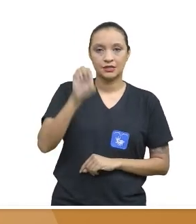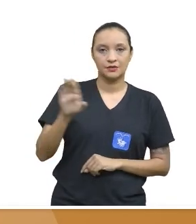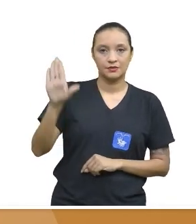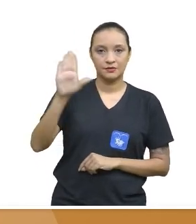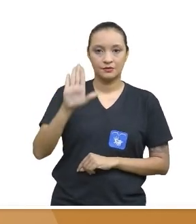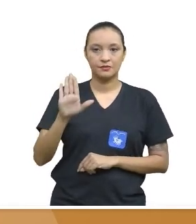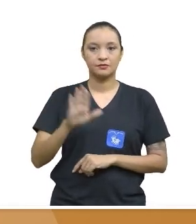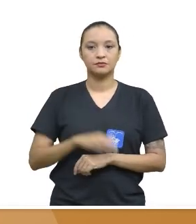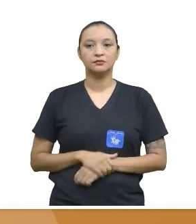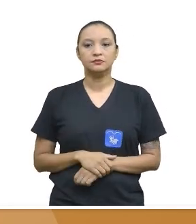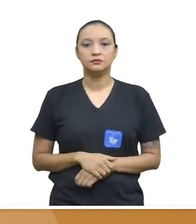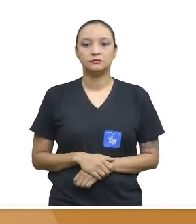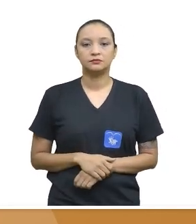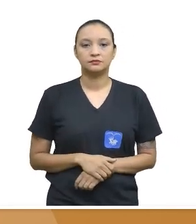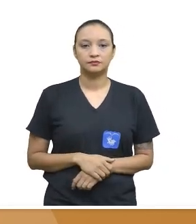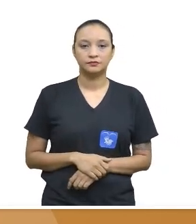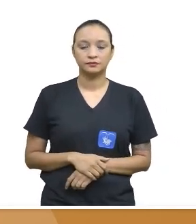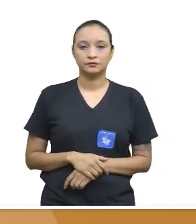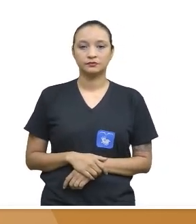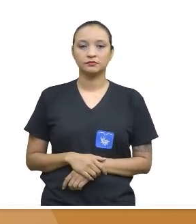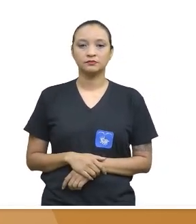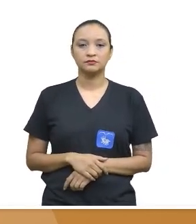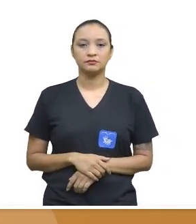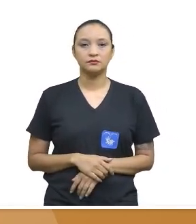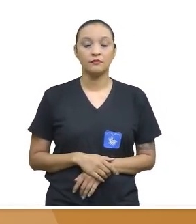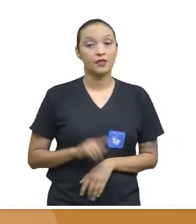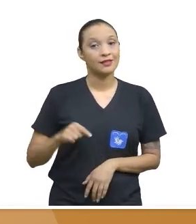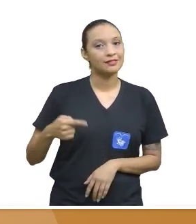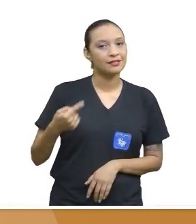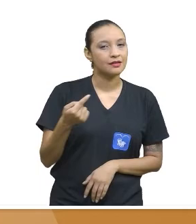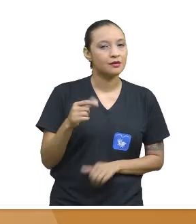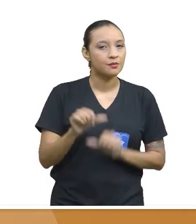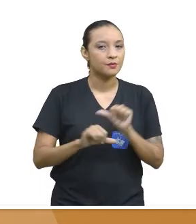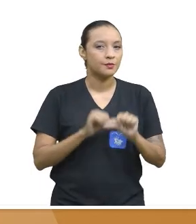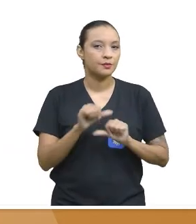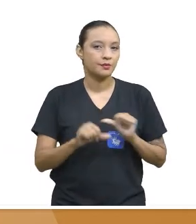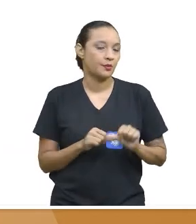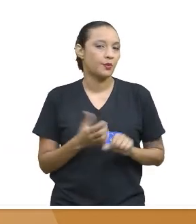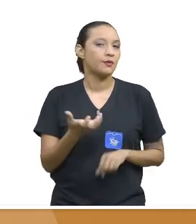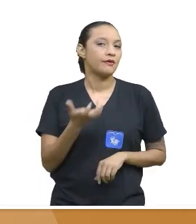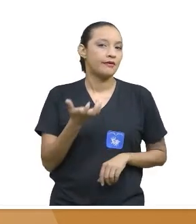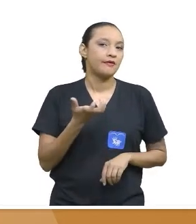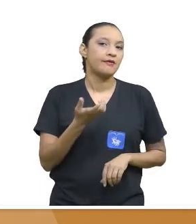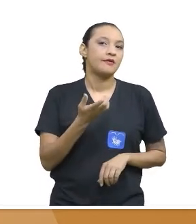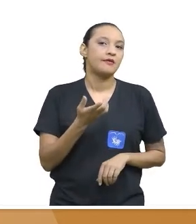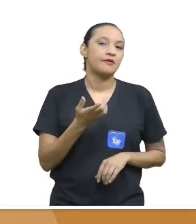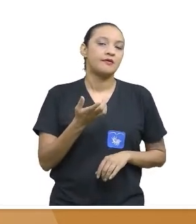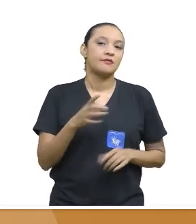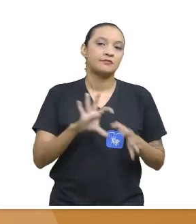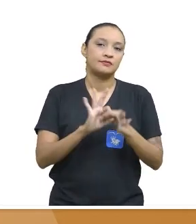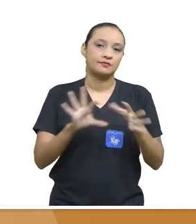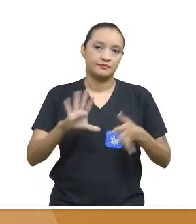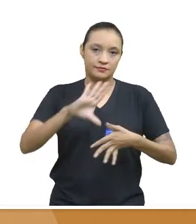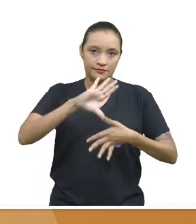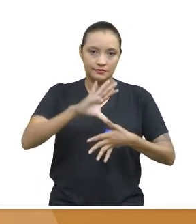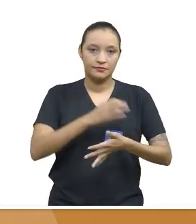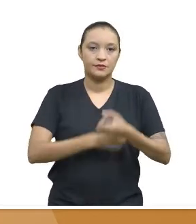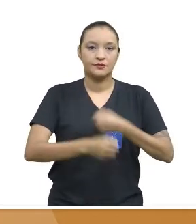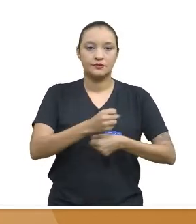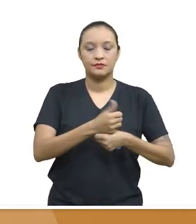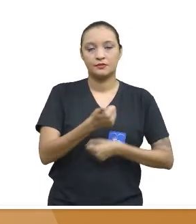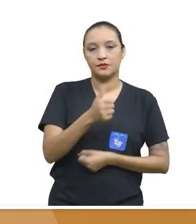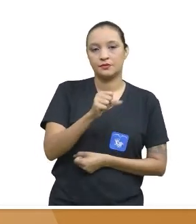passou a ser um movimento por liberdade na América. Em